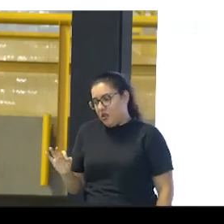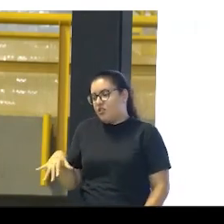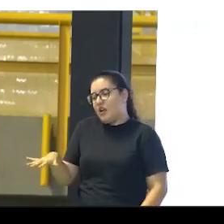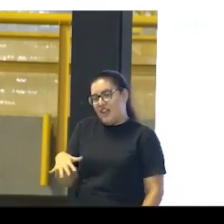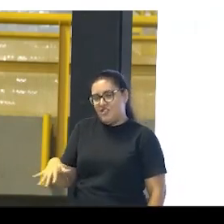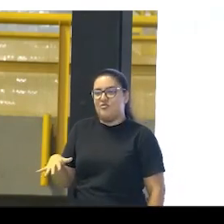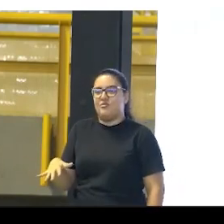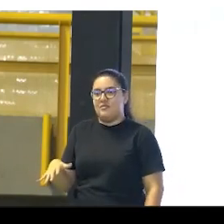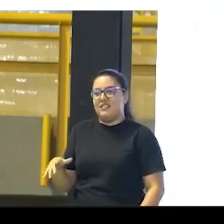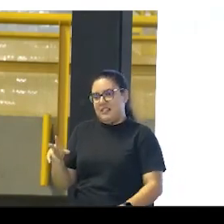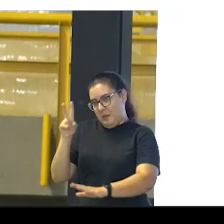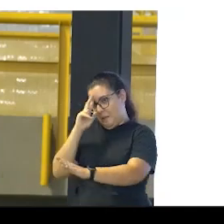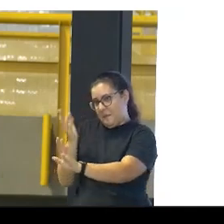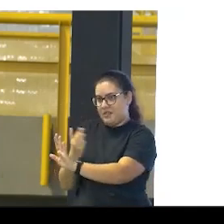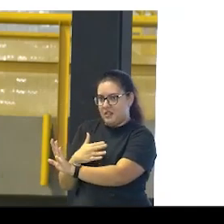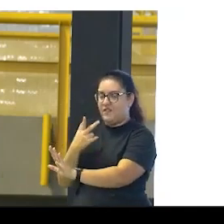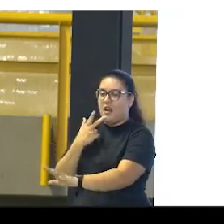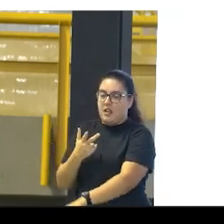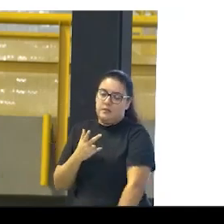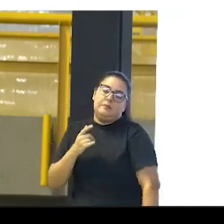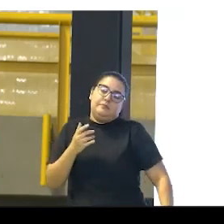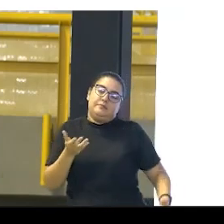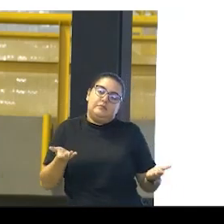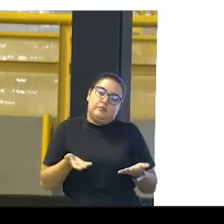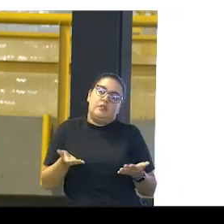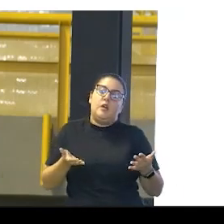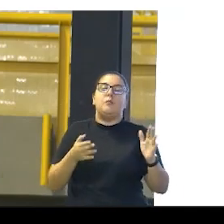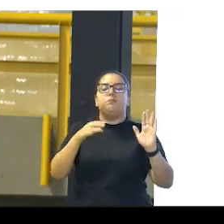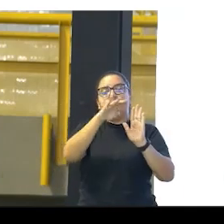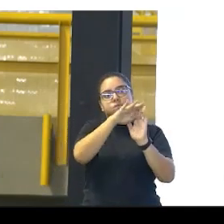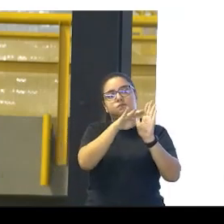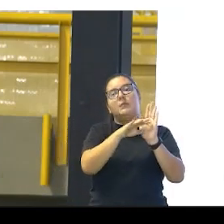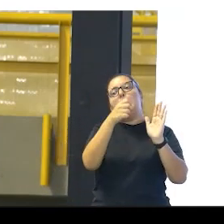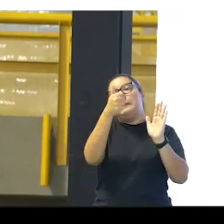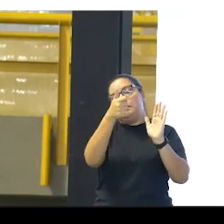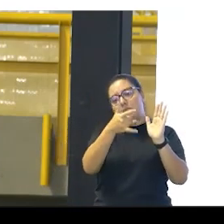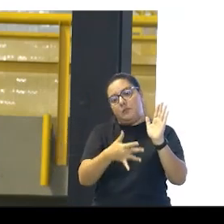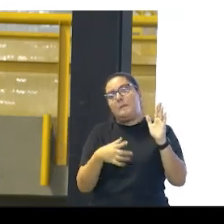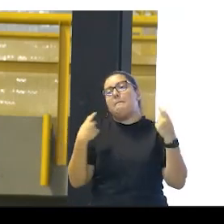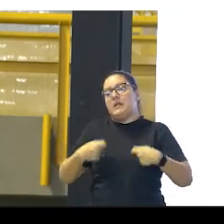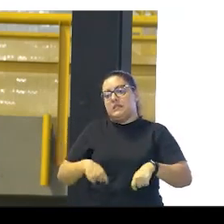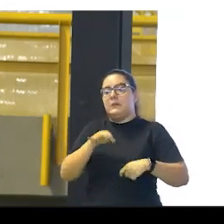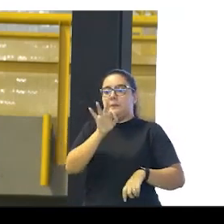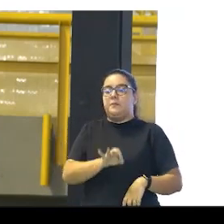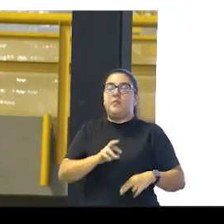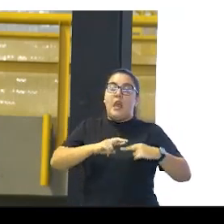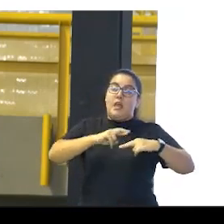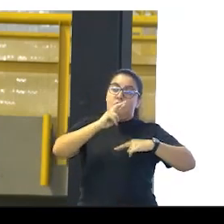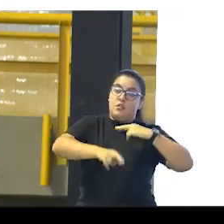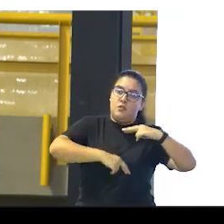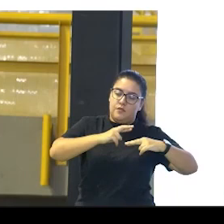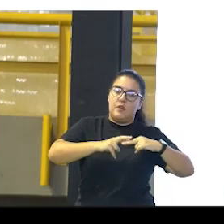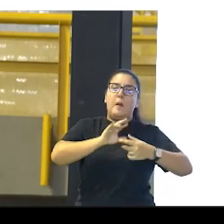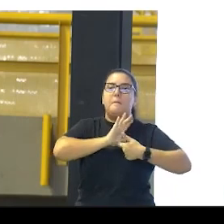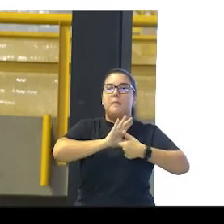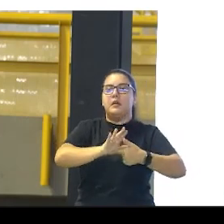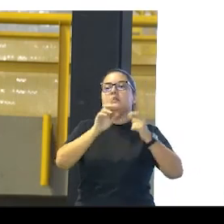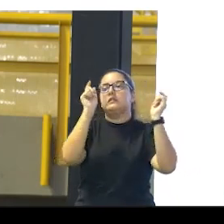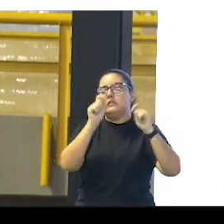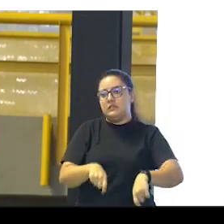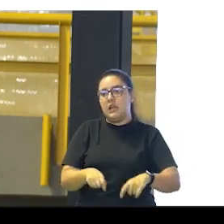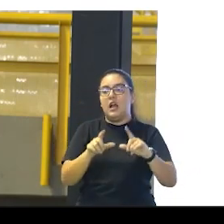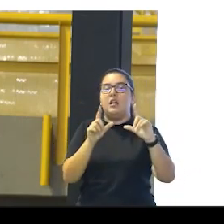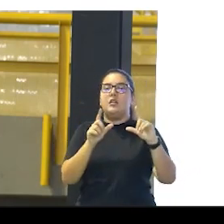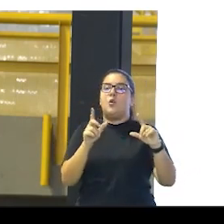demais. Certo? Professor, então eu tenho que saber dessa classificação. Tem que saber dessa classificação. Renováveis, que apresenta capacidade